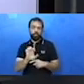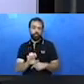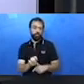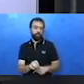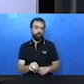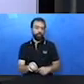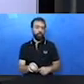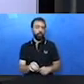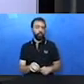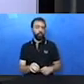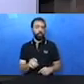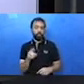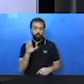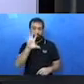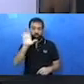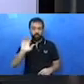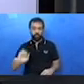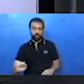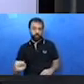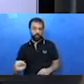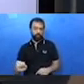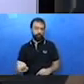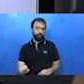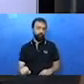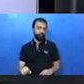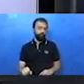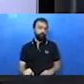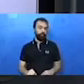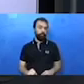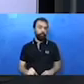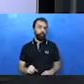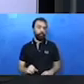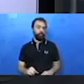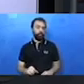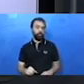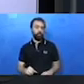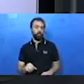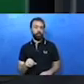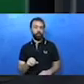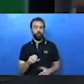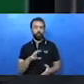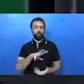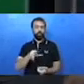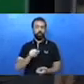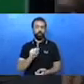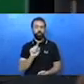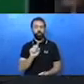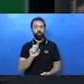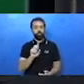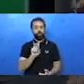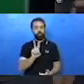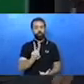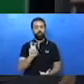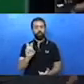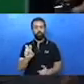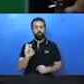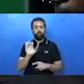1942 a 1977, há 25 unidades federativas. Letra